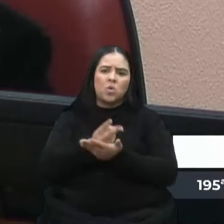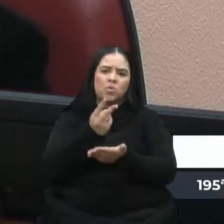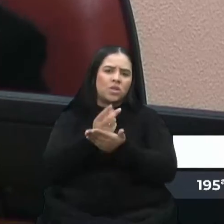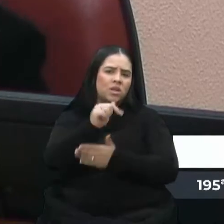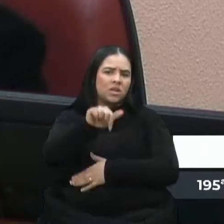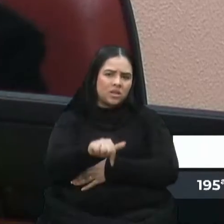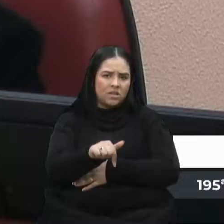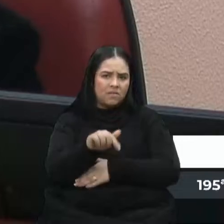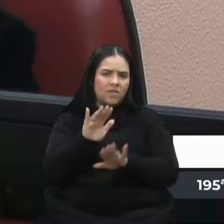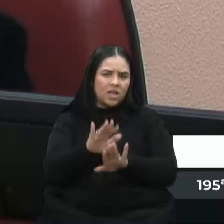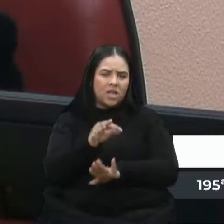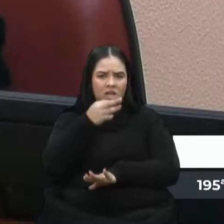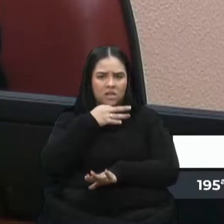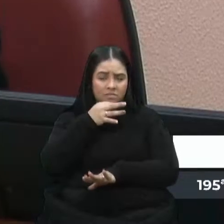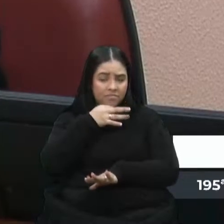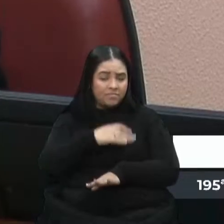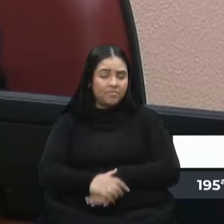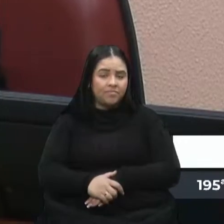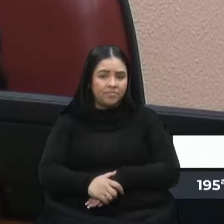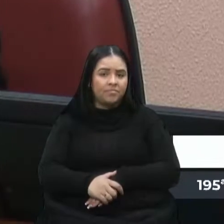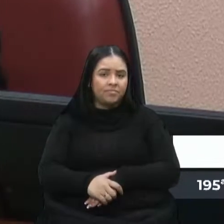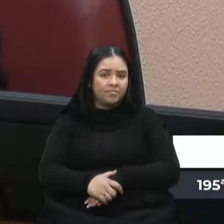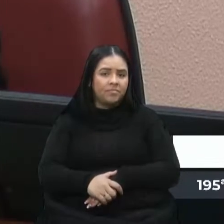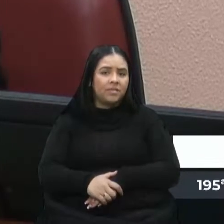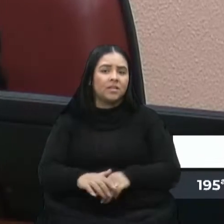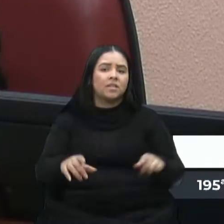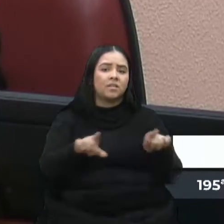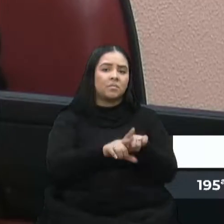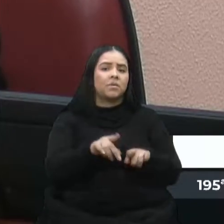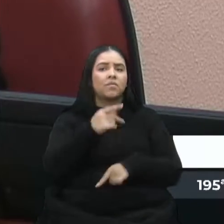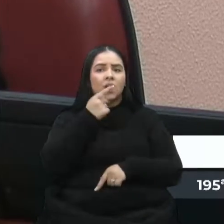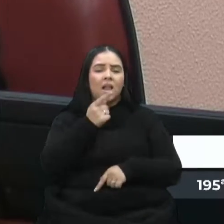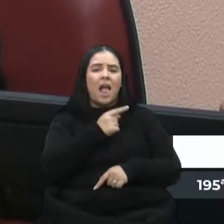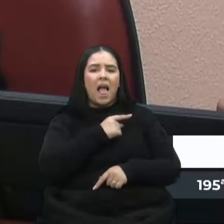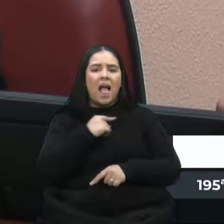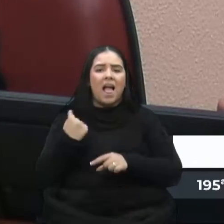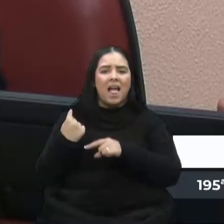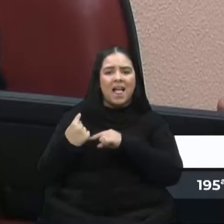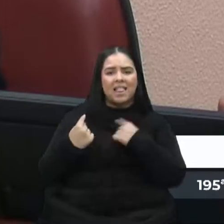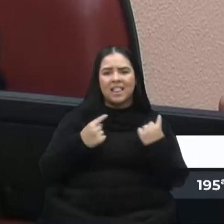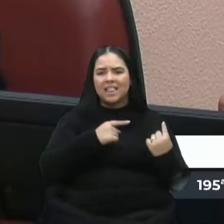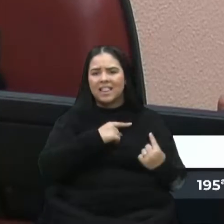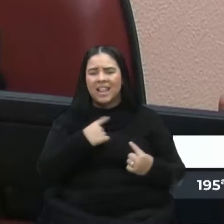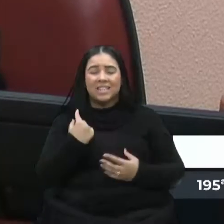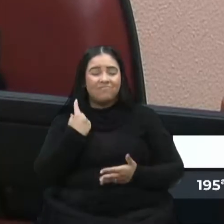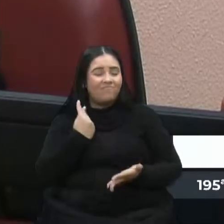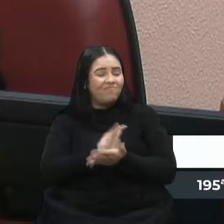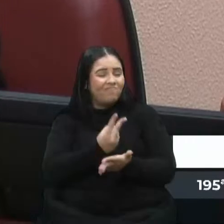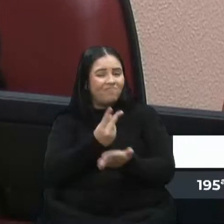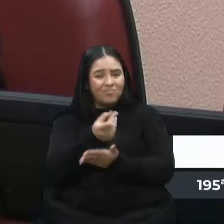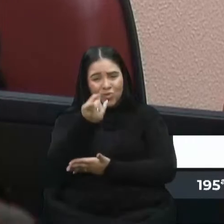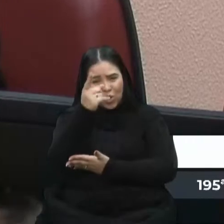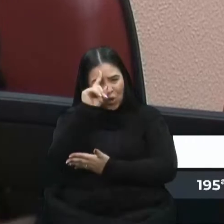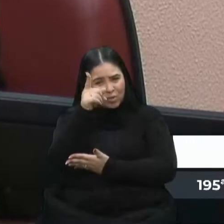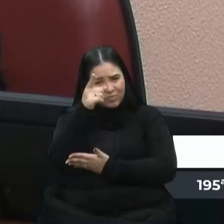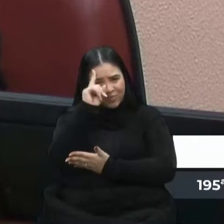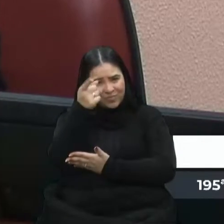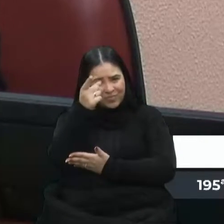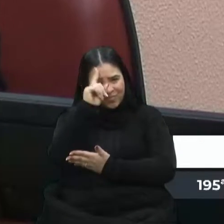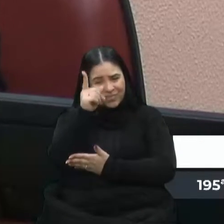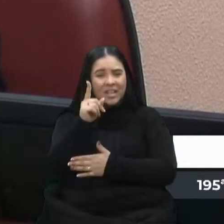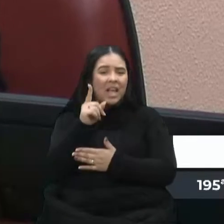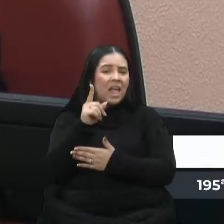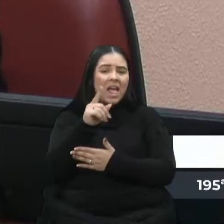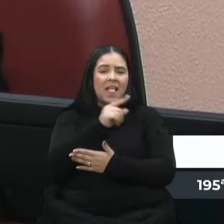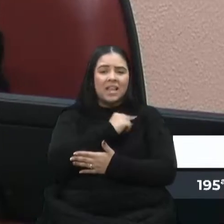permanecer trabalhando em Caxias do Sul. E sem falar dos atrasos das linhas de ônibus. Todo dia eu recebo que atrasou linha